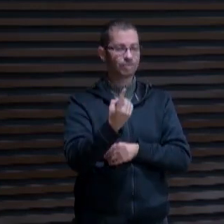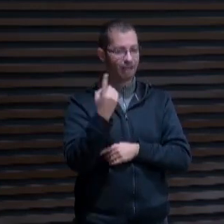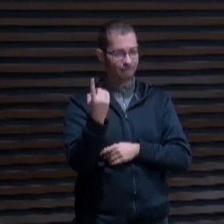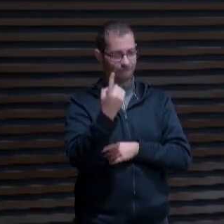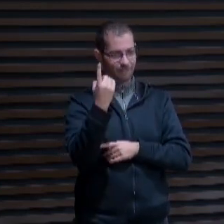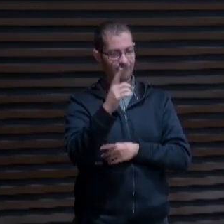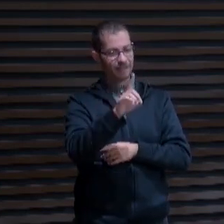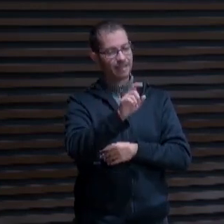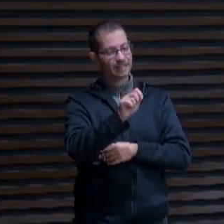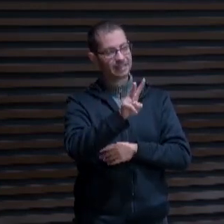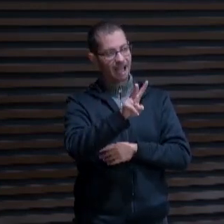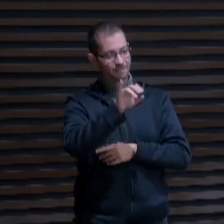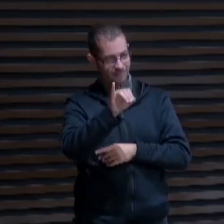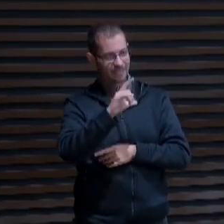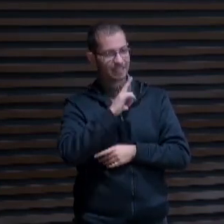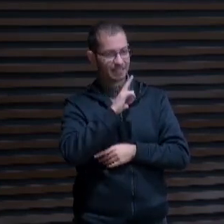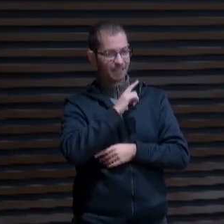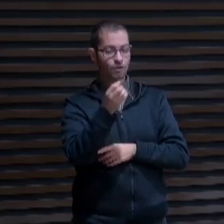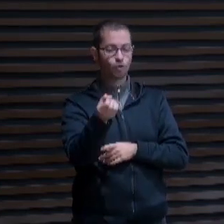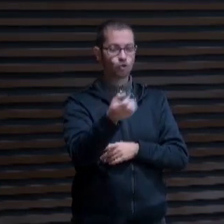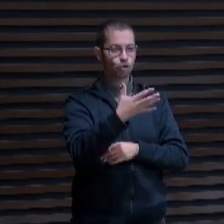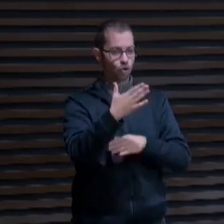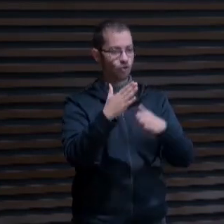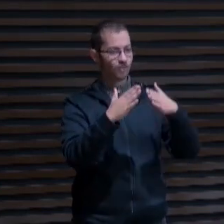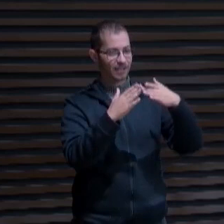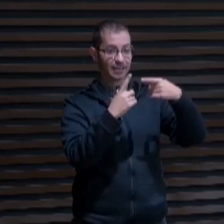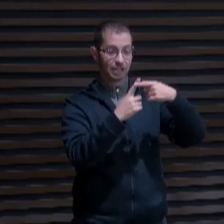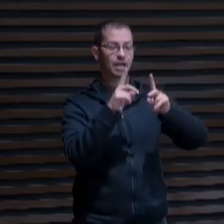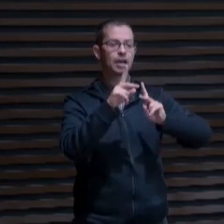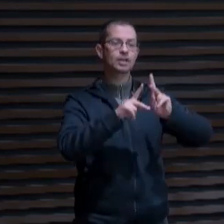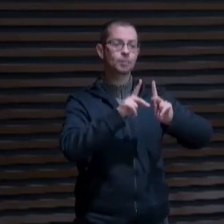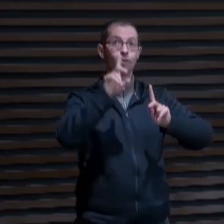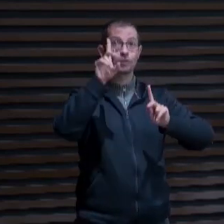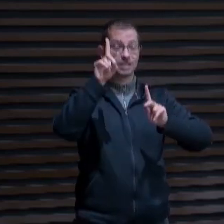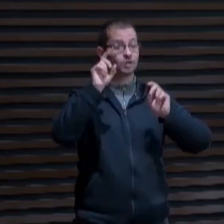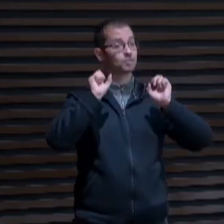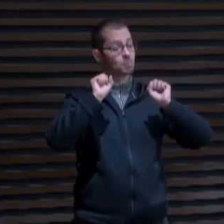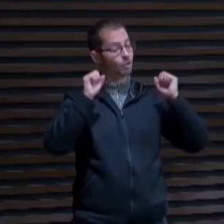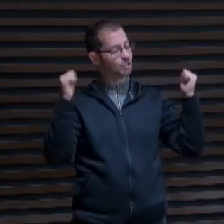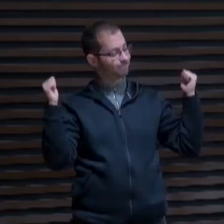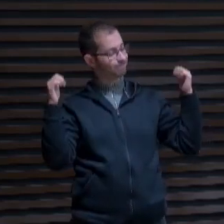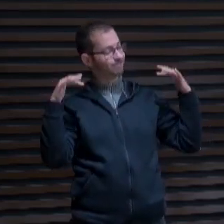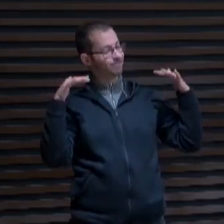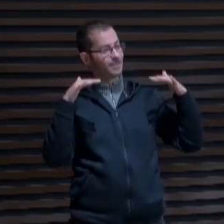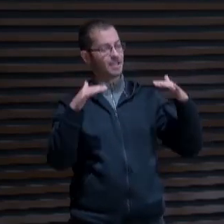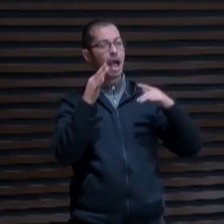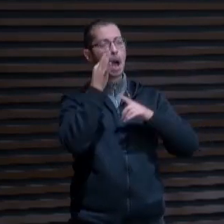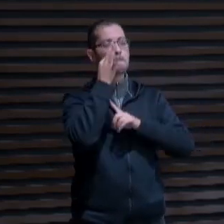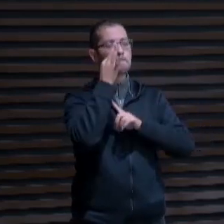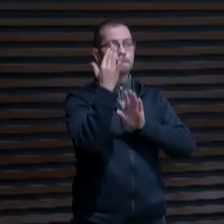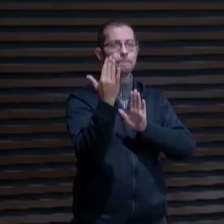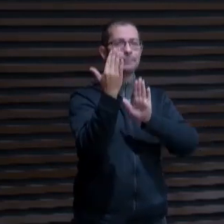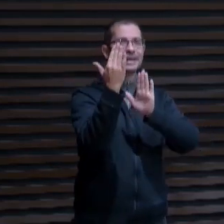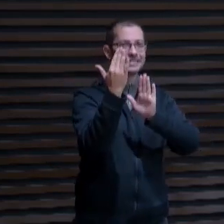o novo tabernáculo, que o povo de Deus pôde se chegar à presença diante de Deus mediante a graça.